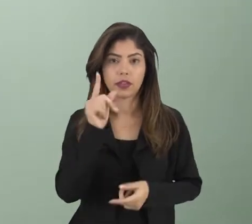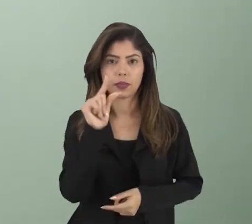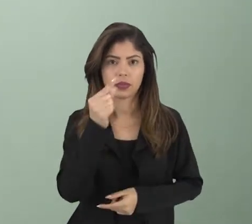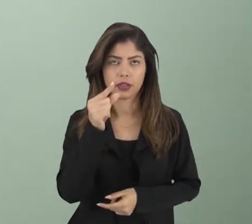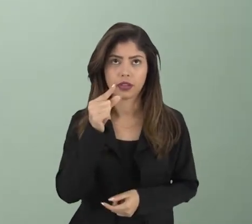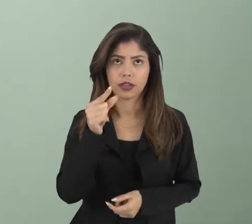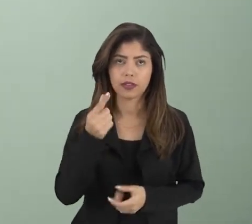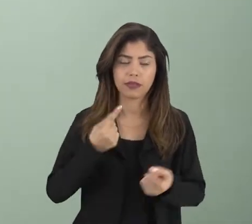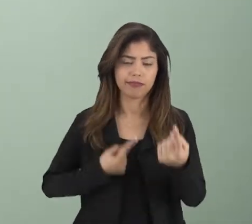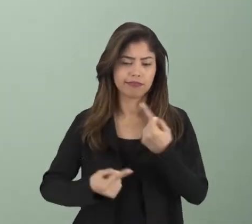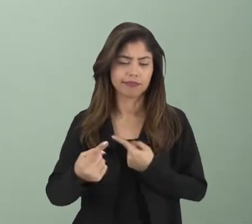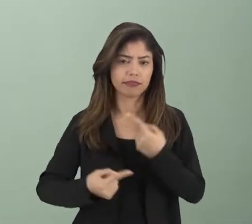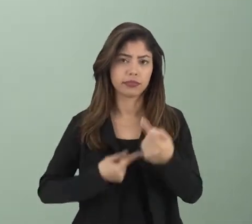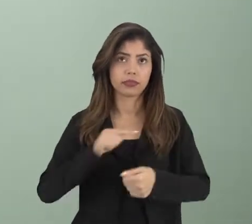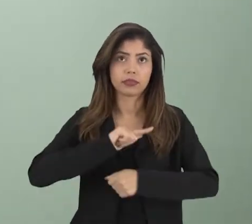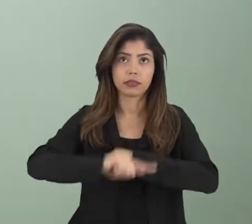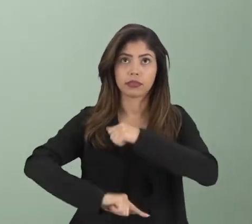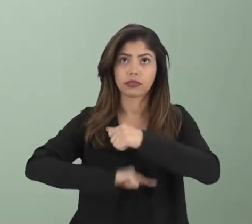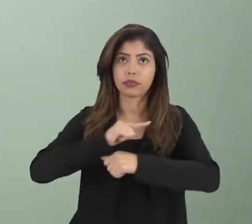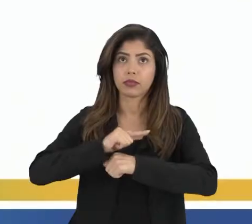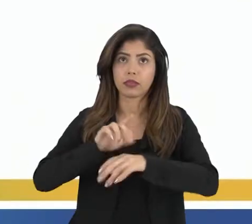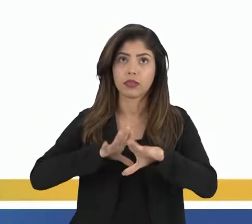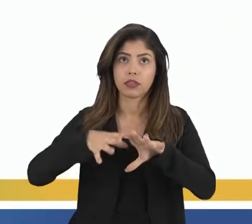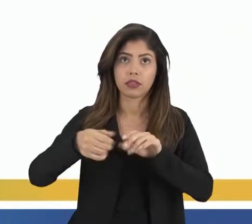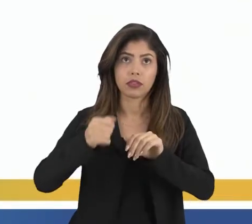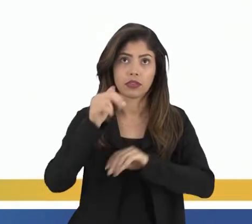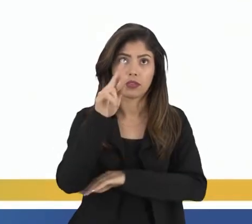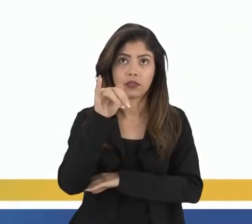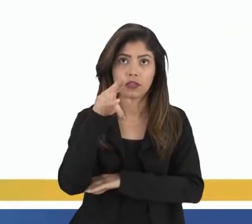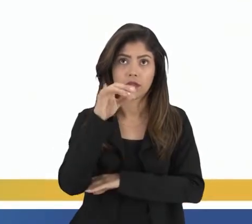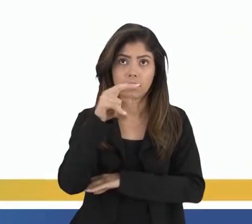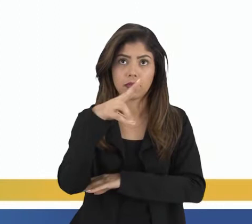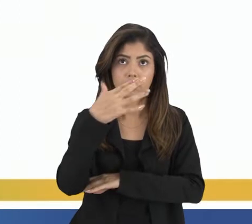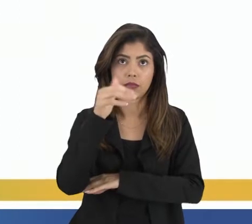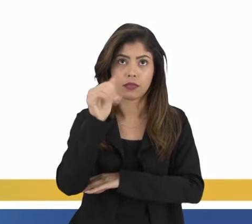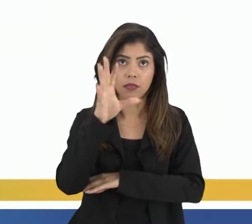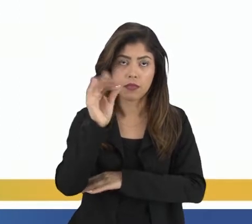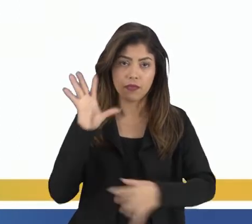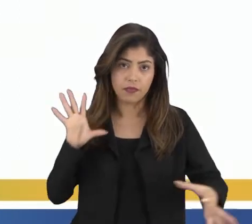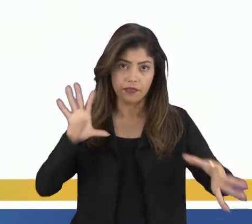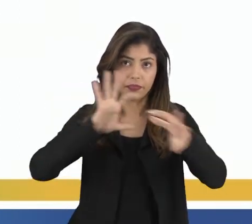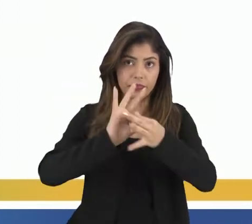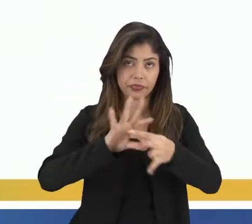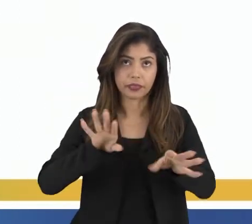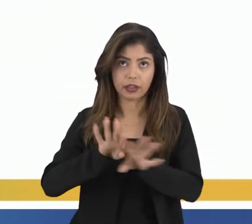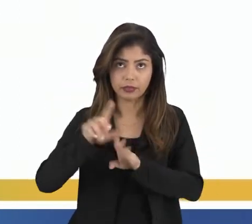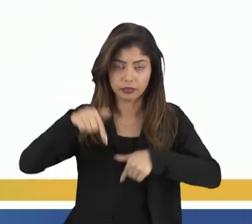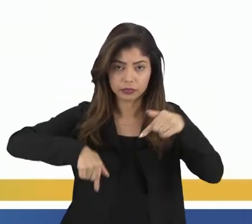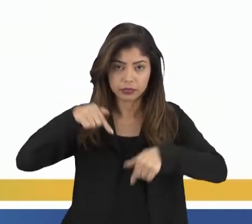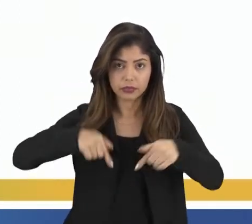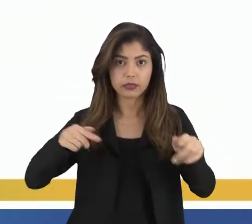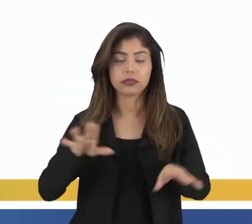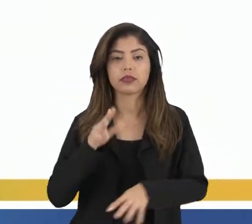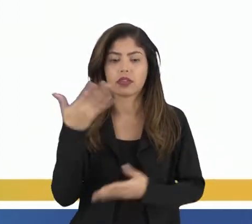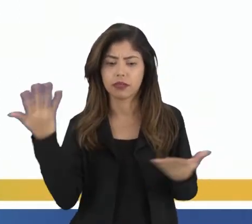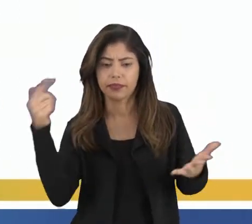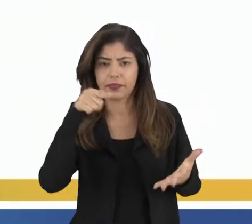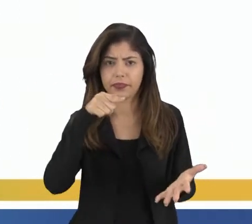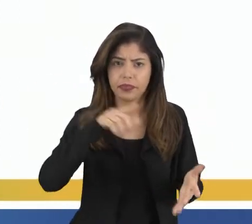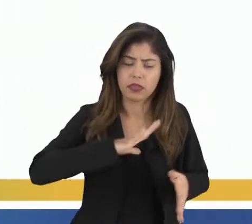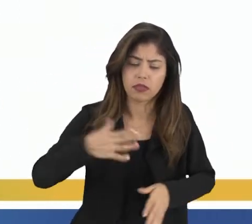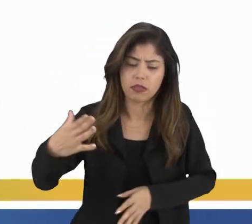pouquinho sobre interações atômicas e a formação das ligações químicas. Então, durante essa aula, galera, nós